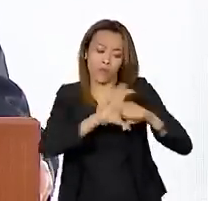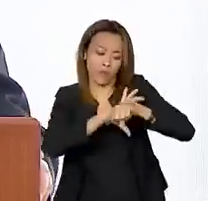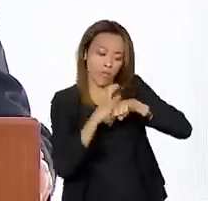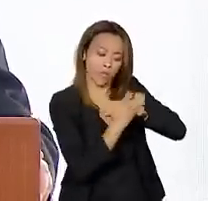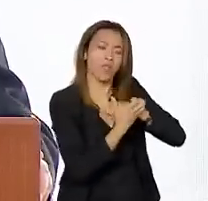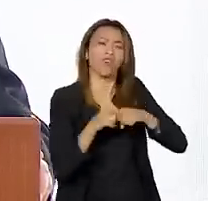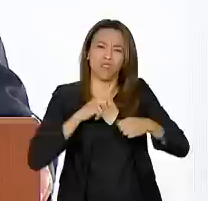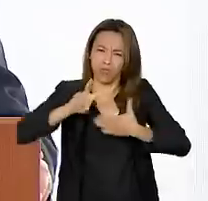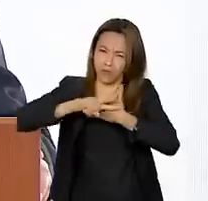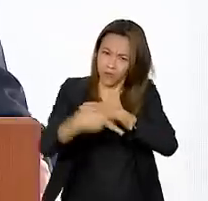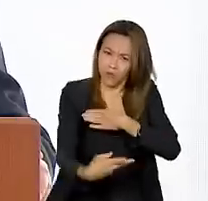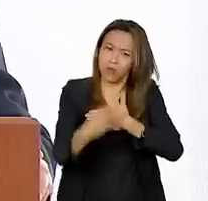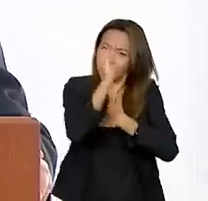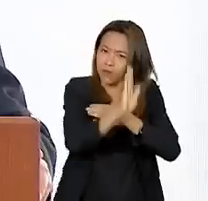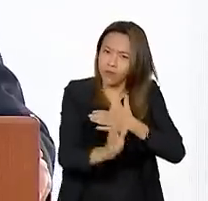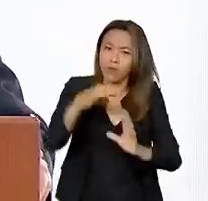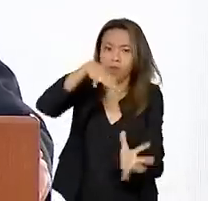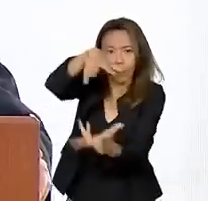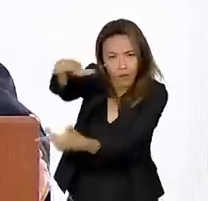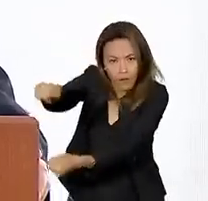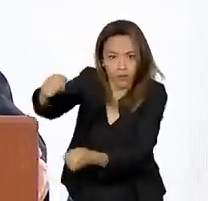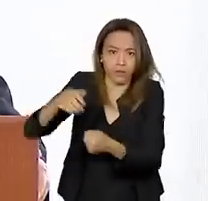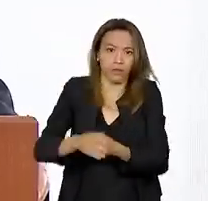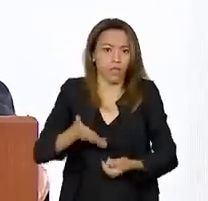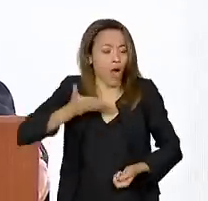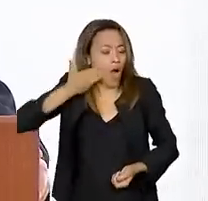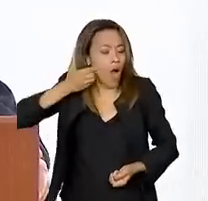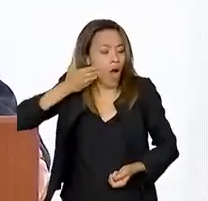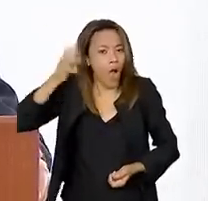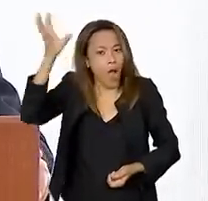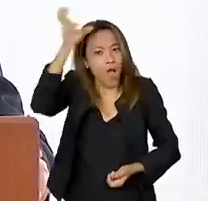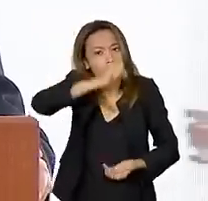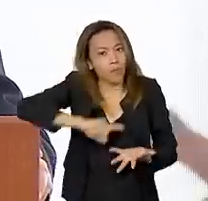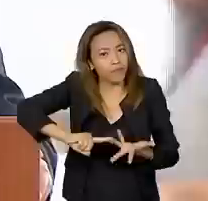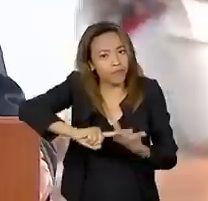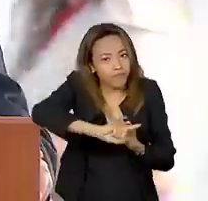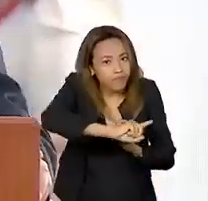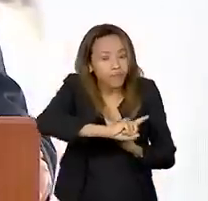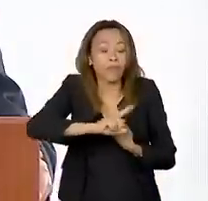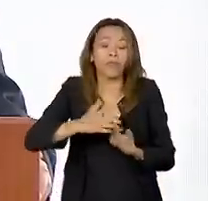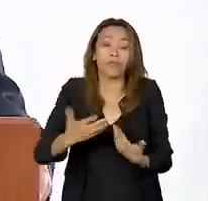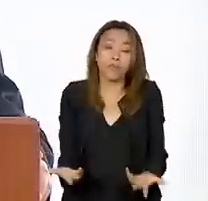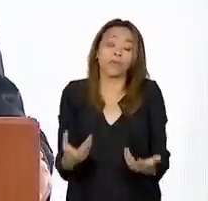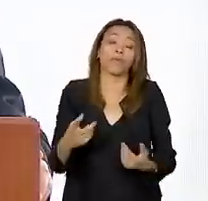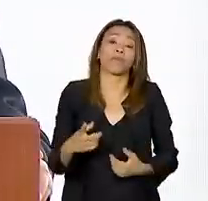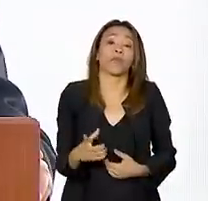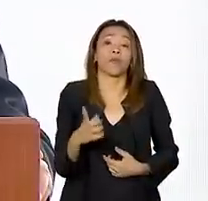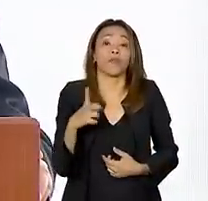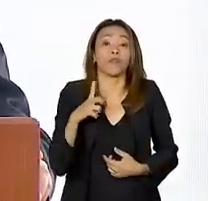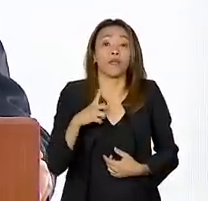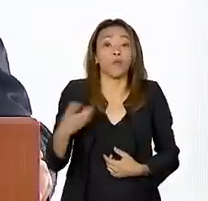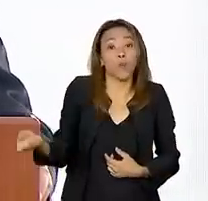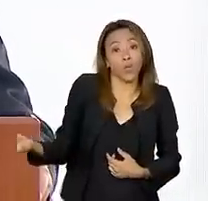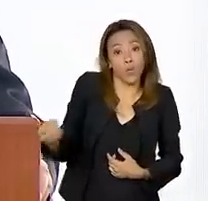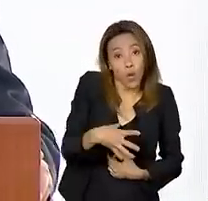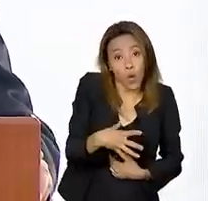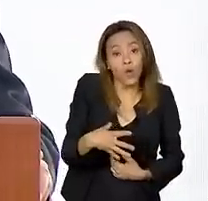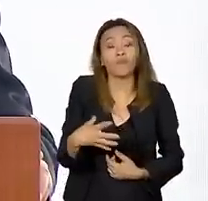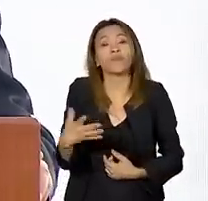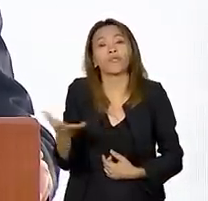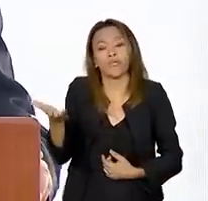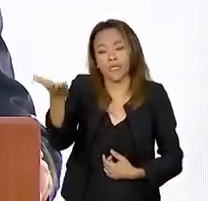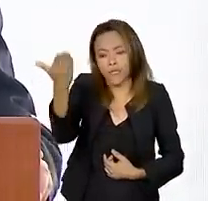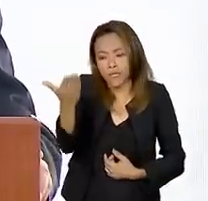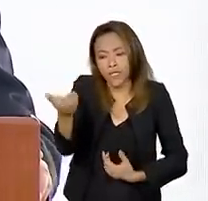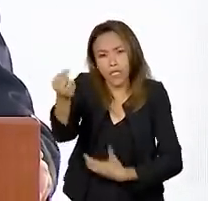para o Brasil. Tenho certeza que uma das grandes prioridades para a nova CNI, se nós temos uma